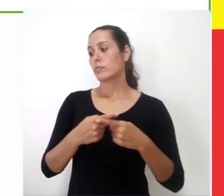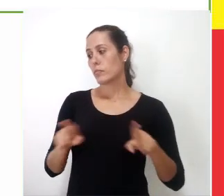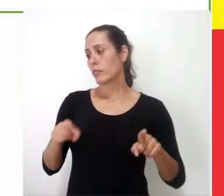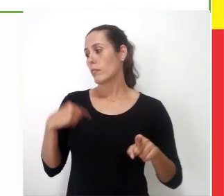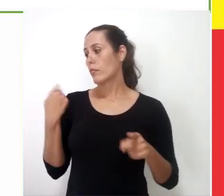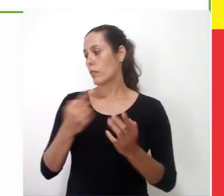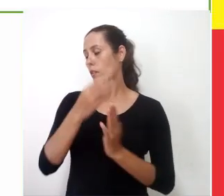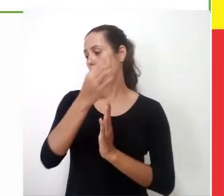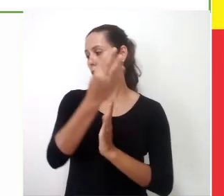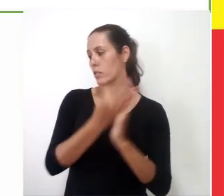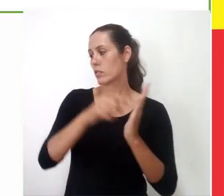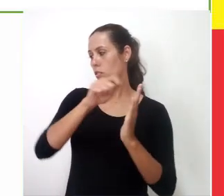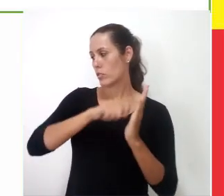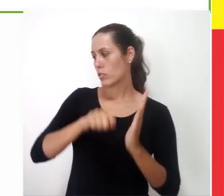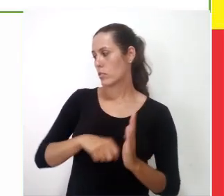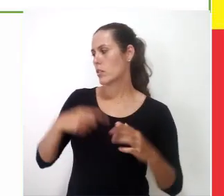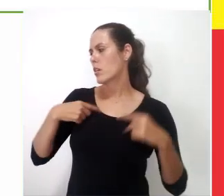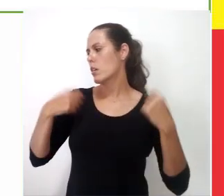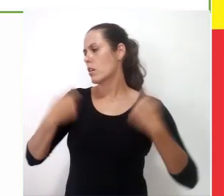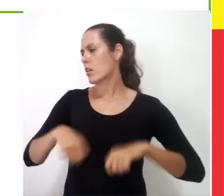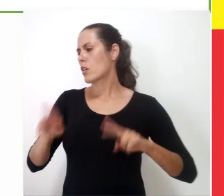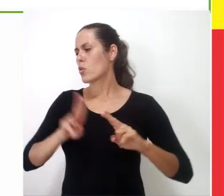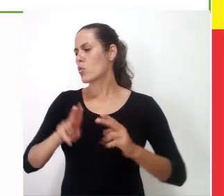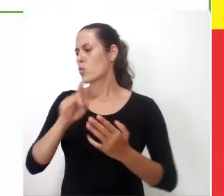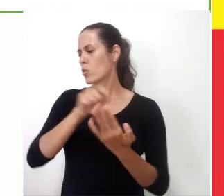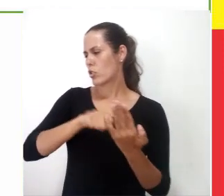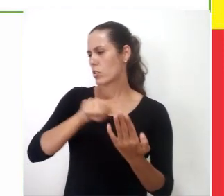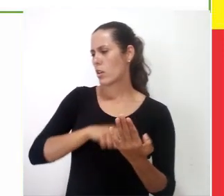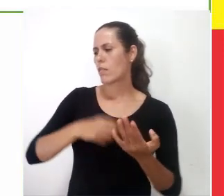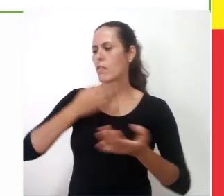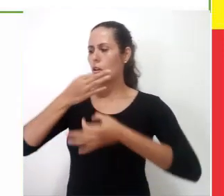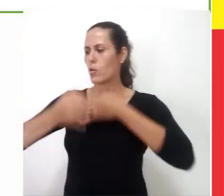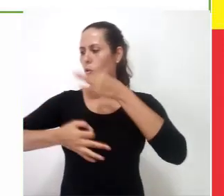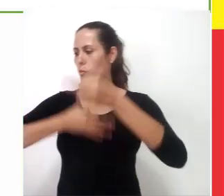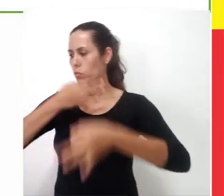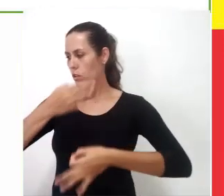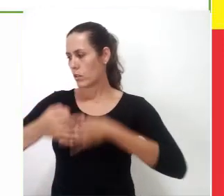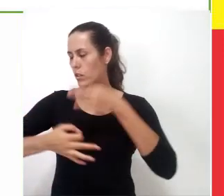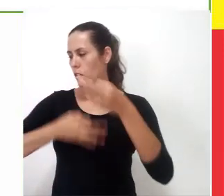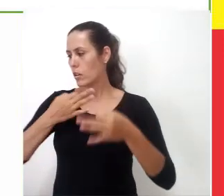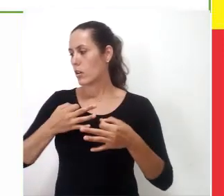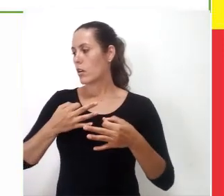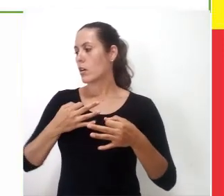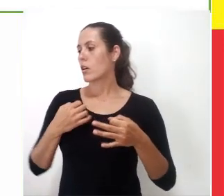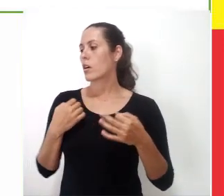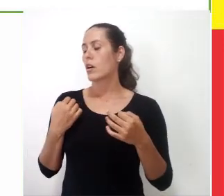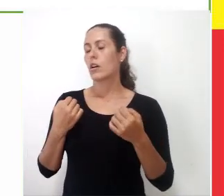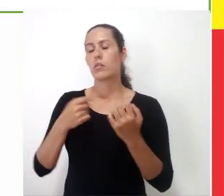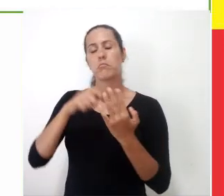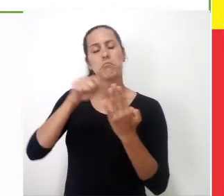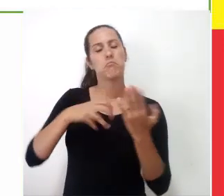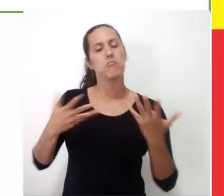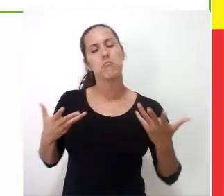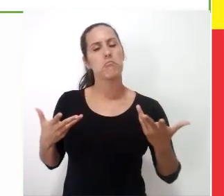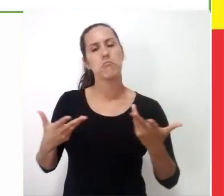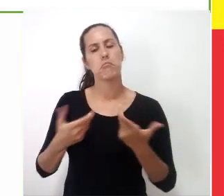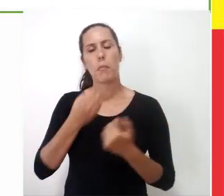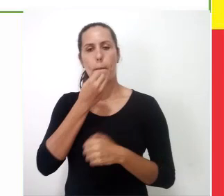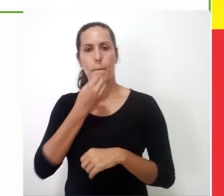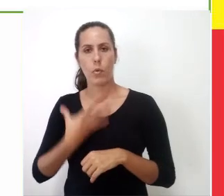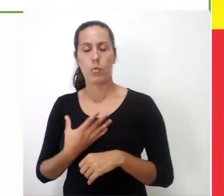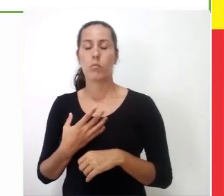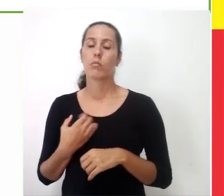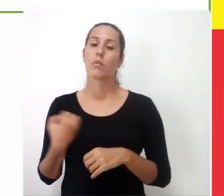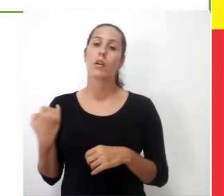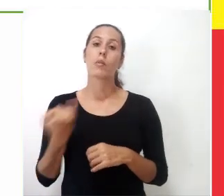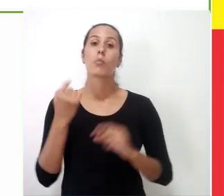portanto, para escrever um bom texto, eu não diria apenas só escrever, para argumentar oralmente, para escrever um bom